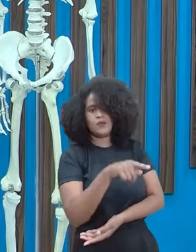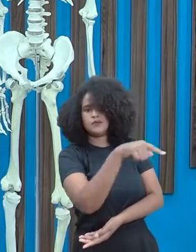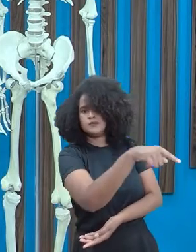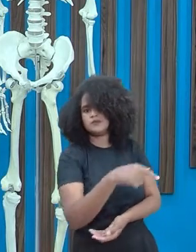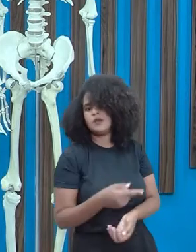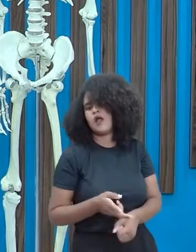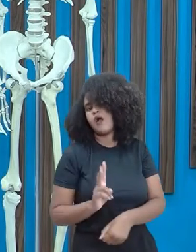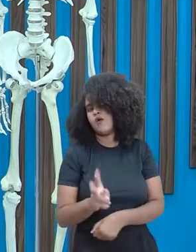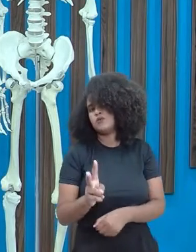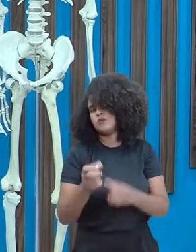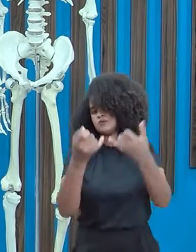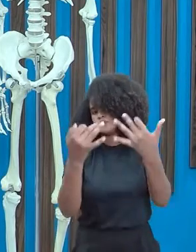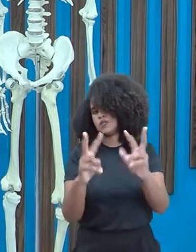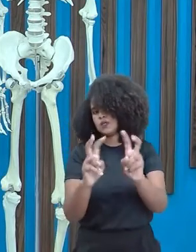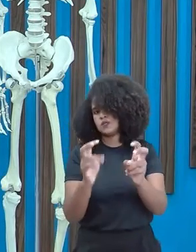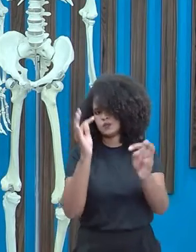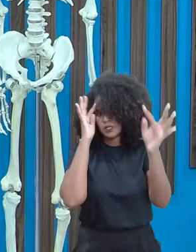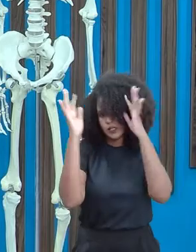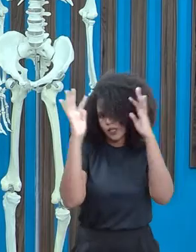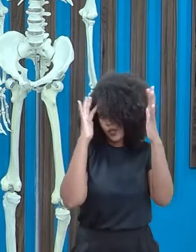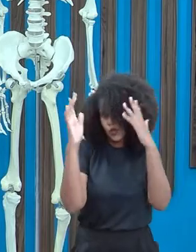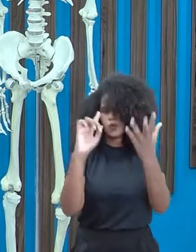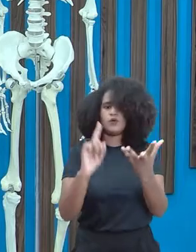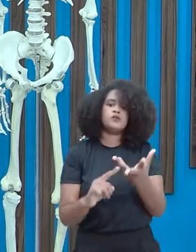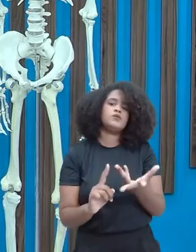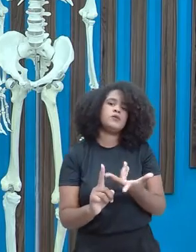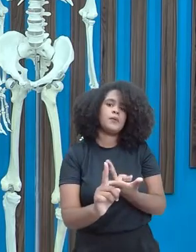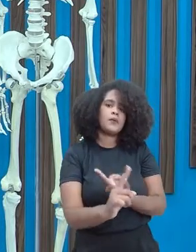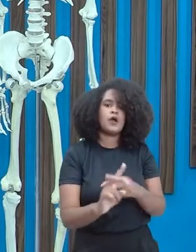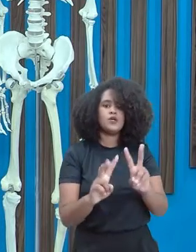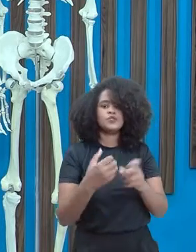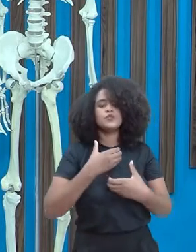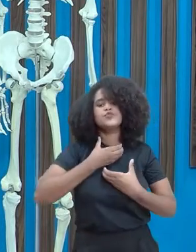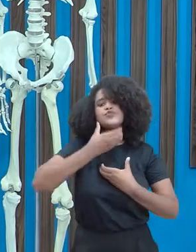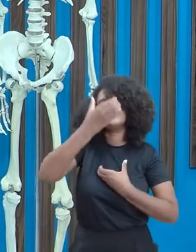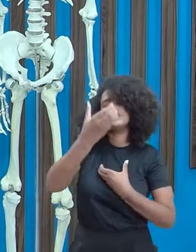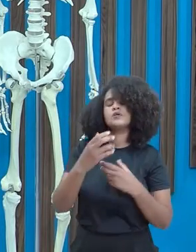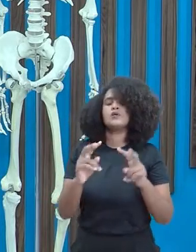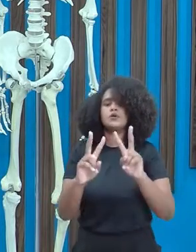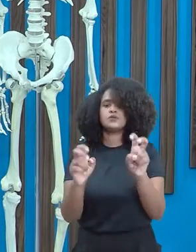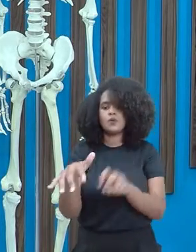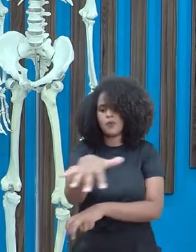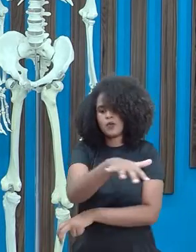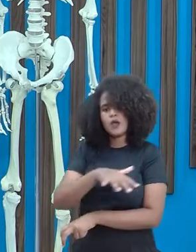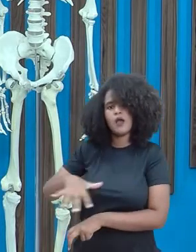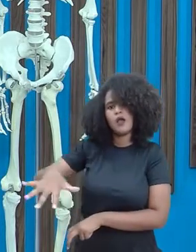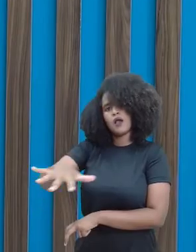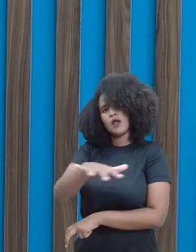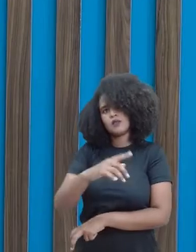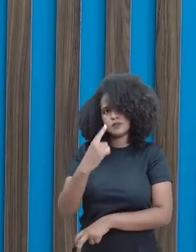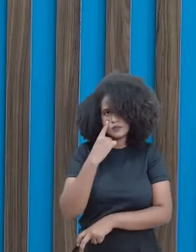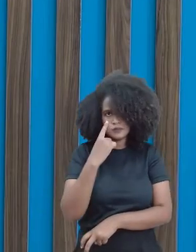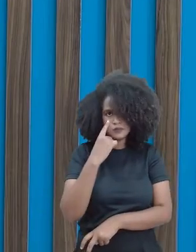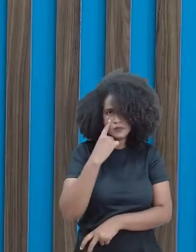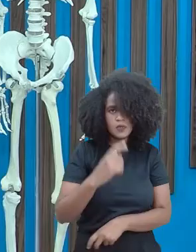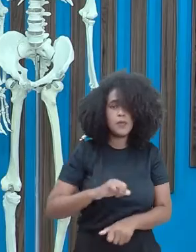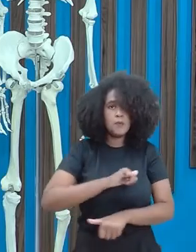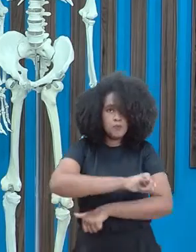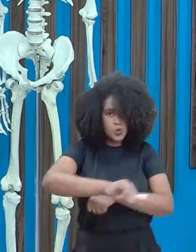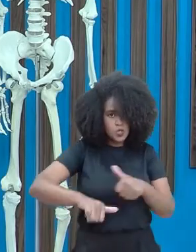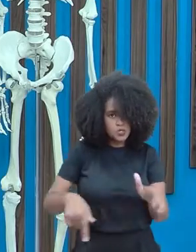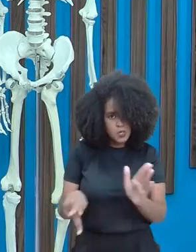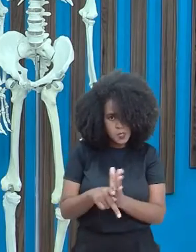para a gente falar um pouquinho aí, Cláudia, em relação à girafa, em relação a essa fala aqui, ó, as